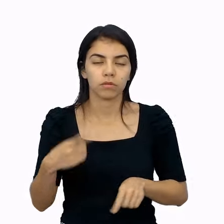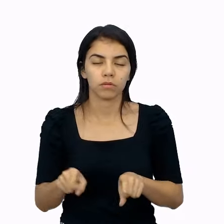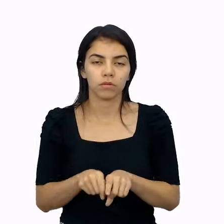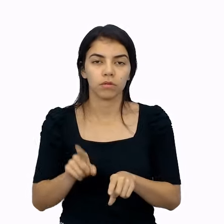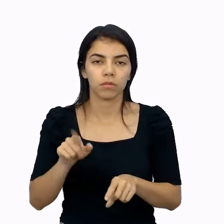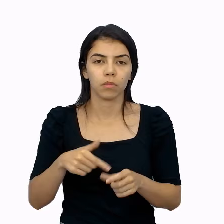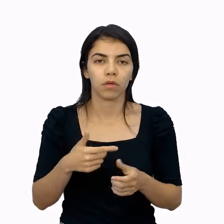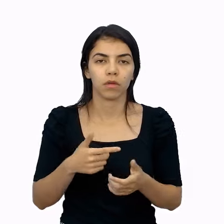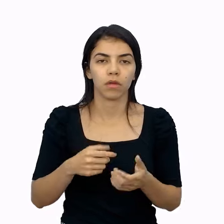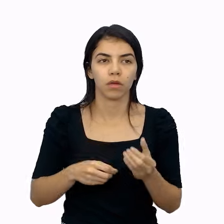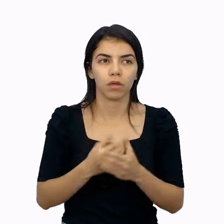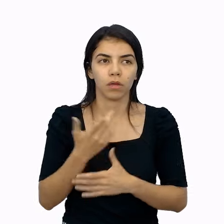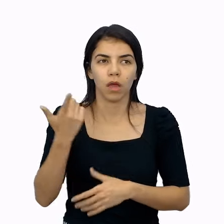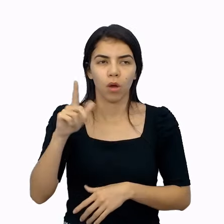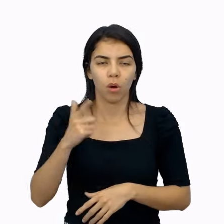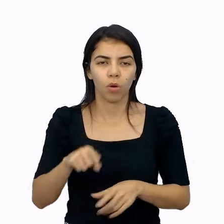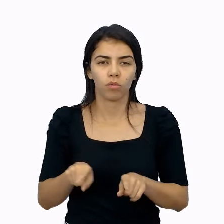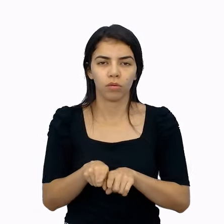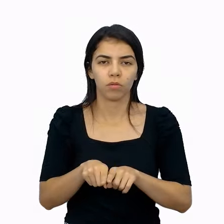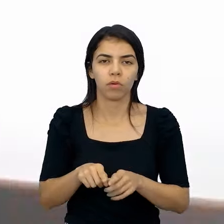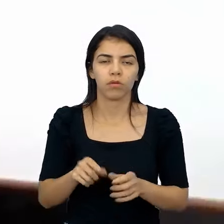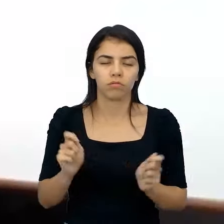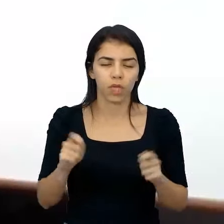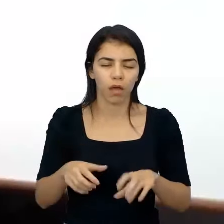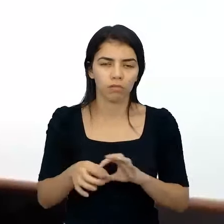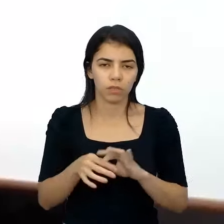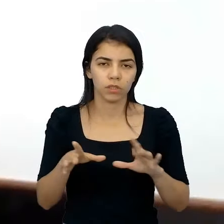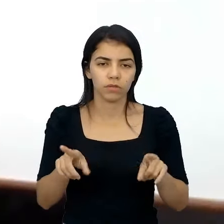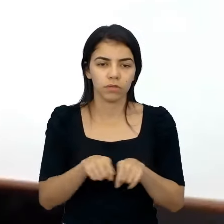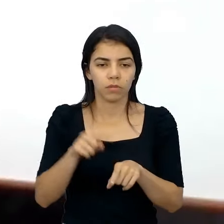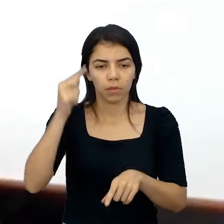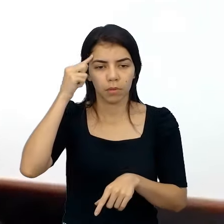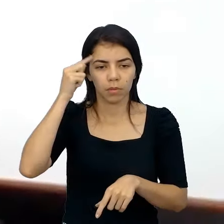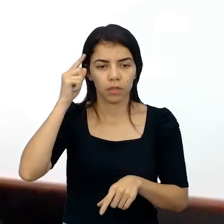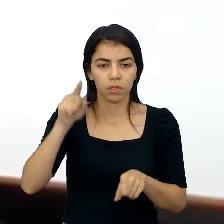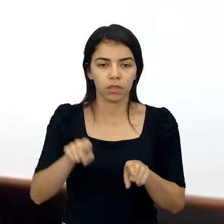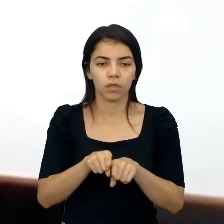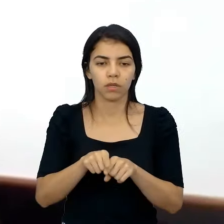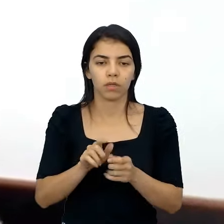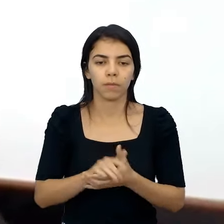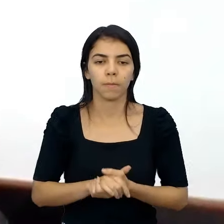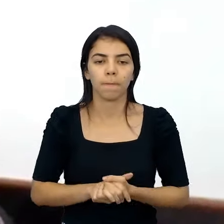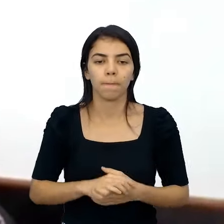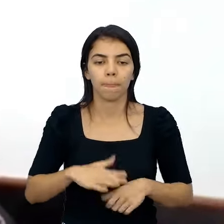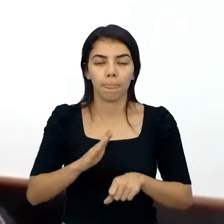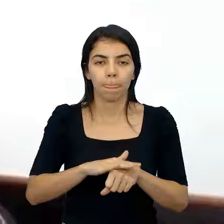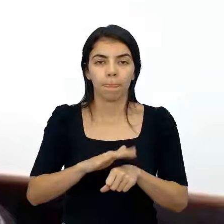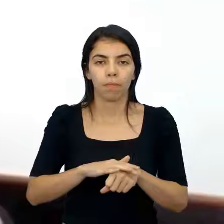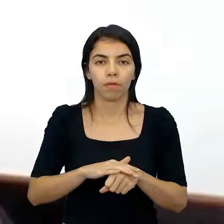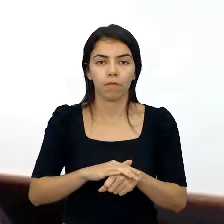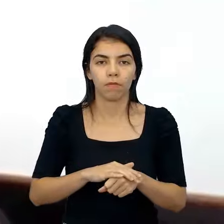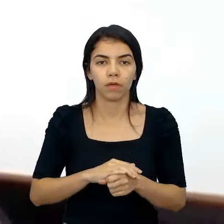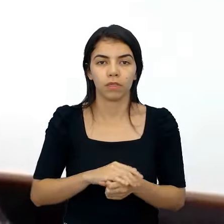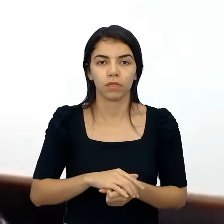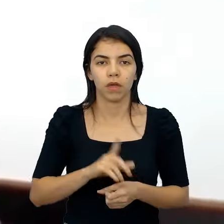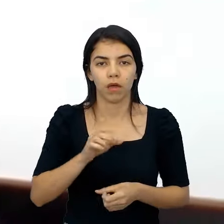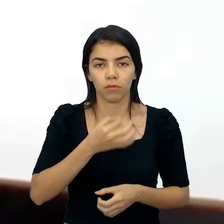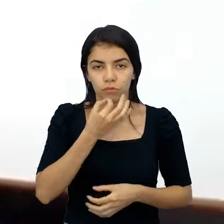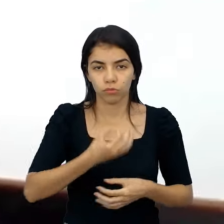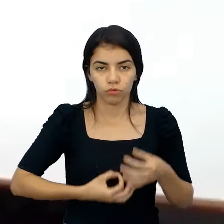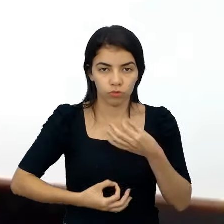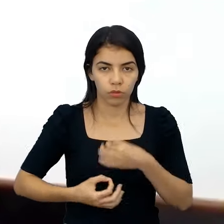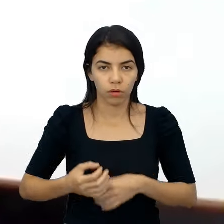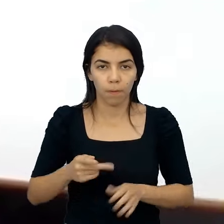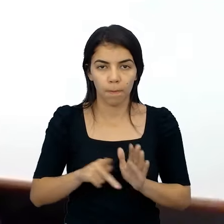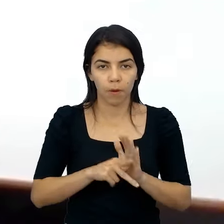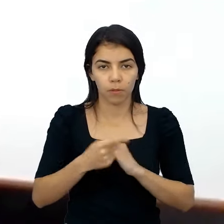eu prefiro criar outros, né? Tenho a liberdade para pensar sobre isso também e fazer os seus próprios critérios avaliativos. O